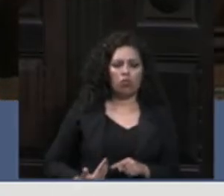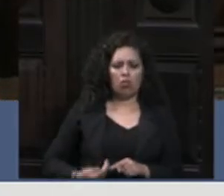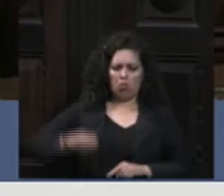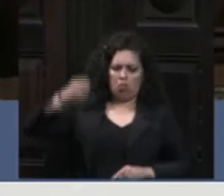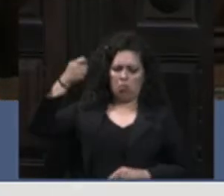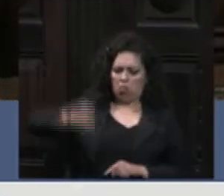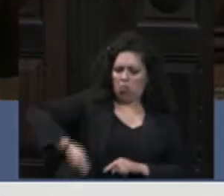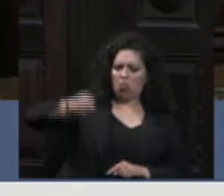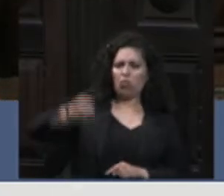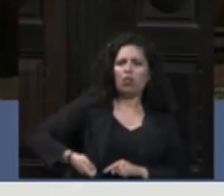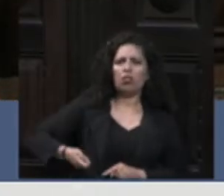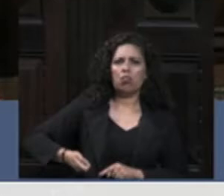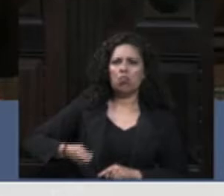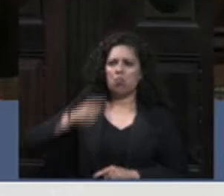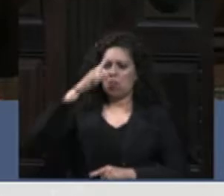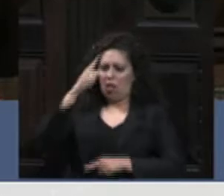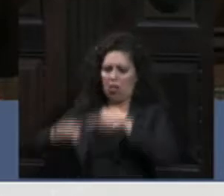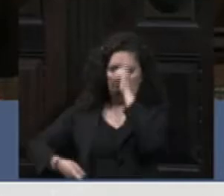autoritários,